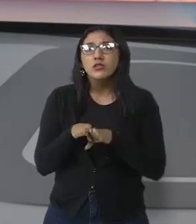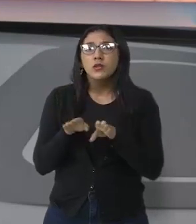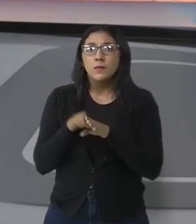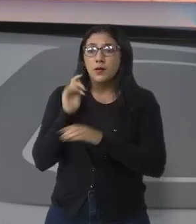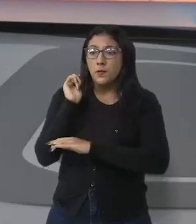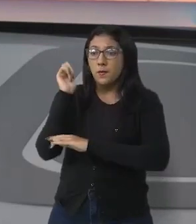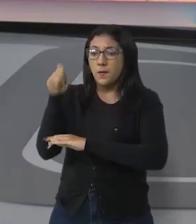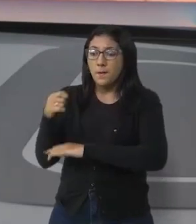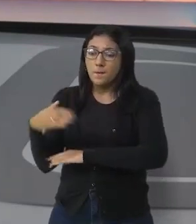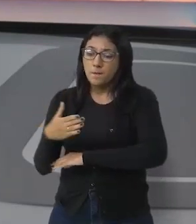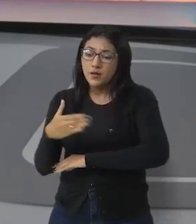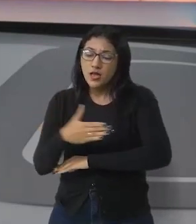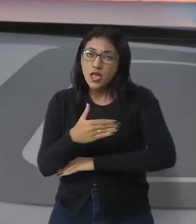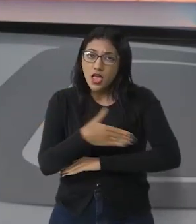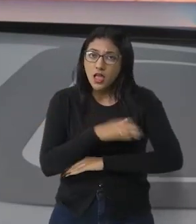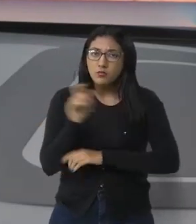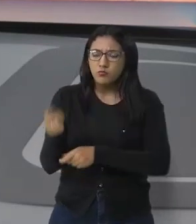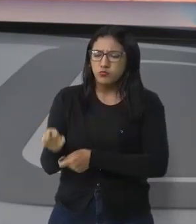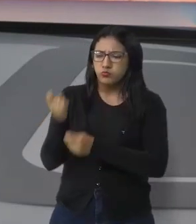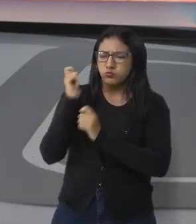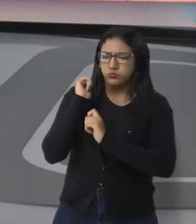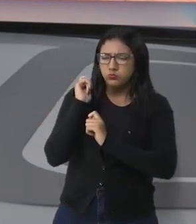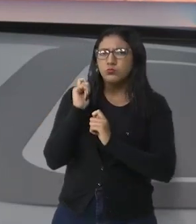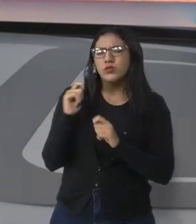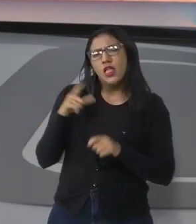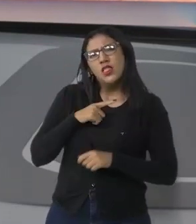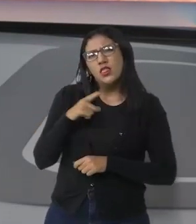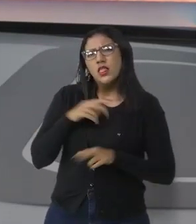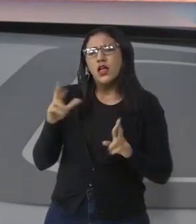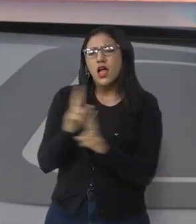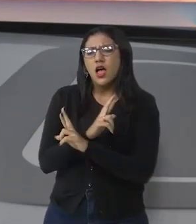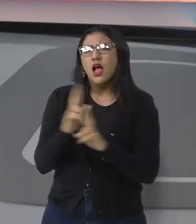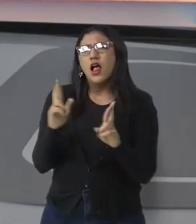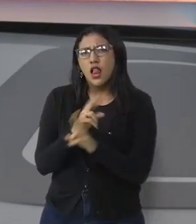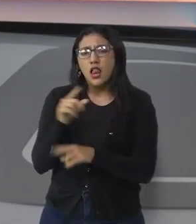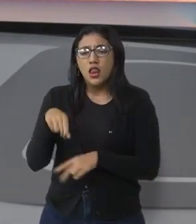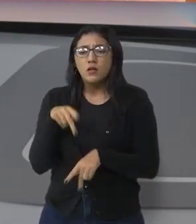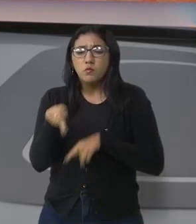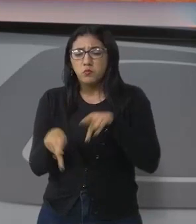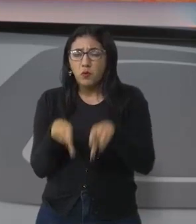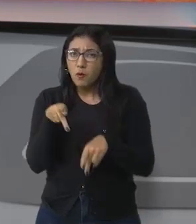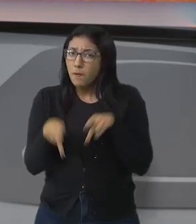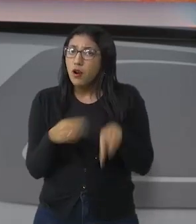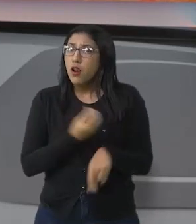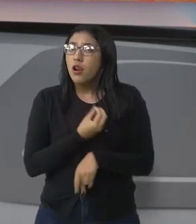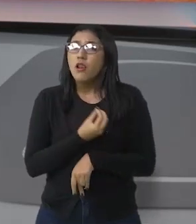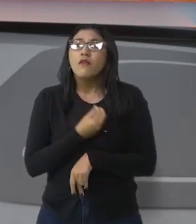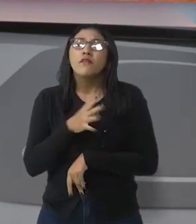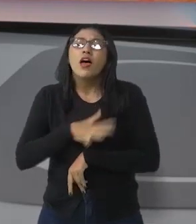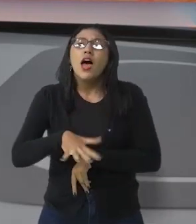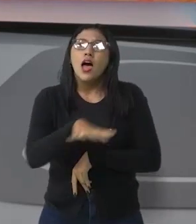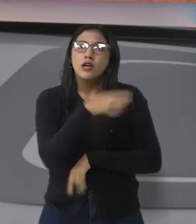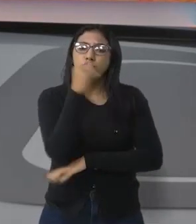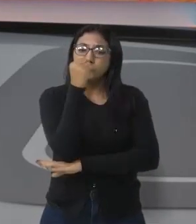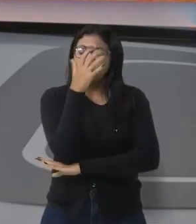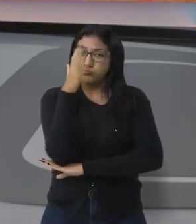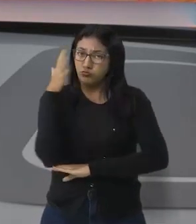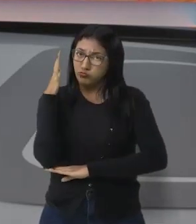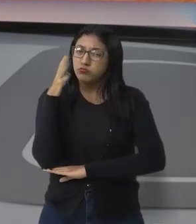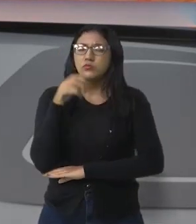mesmo agricultores. Então a gente tem uma relação dessa população que vive na floresta amazônica, vamos